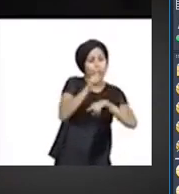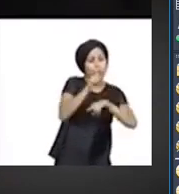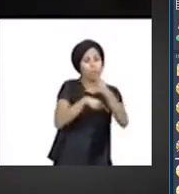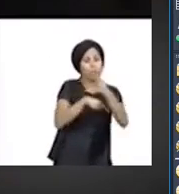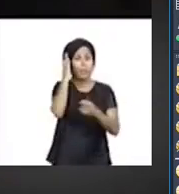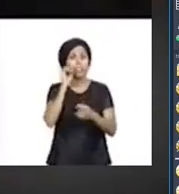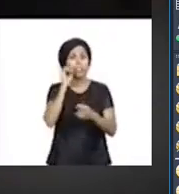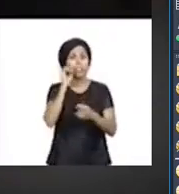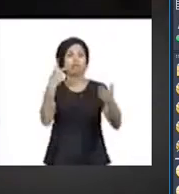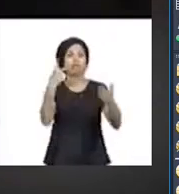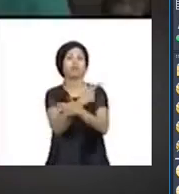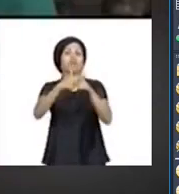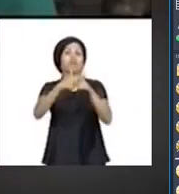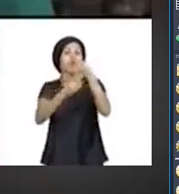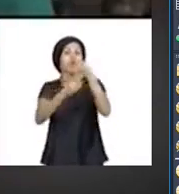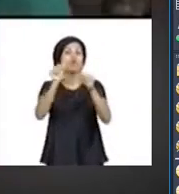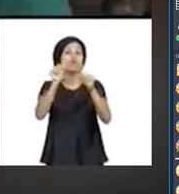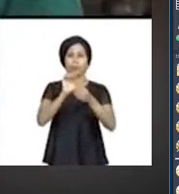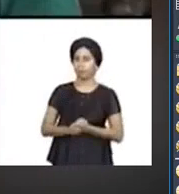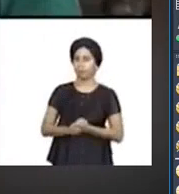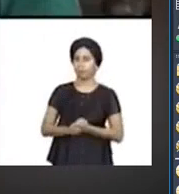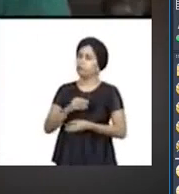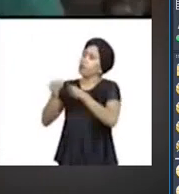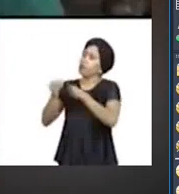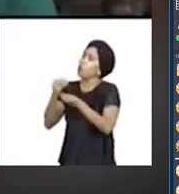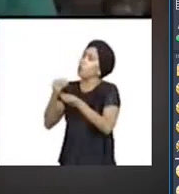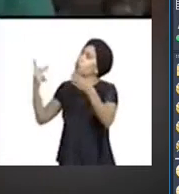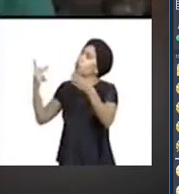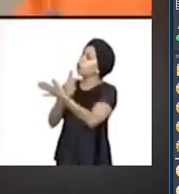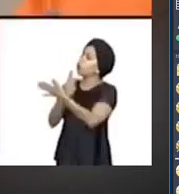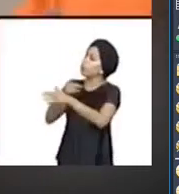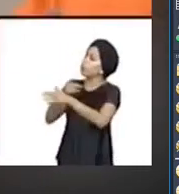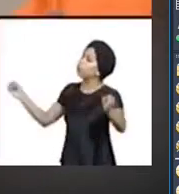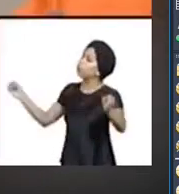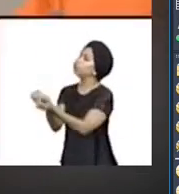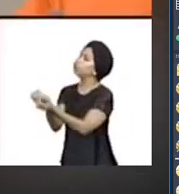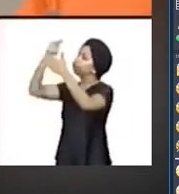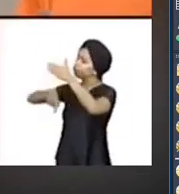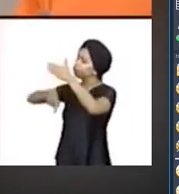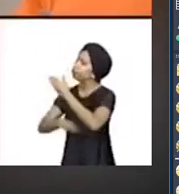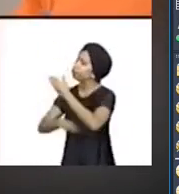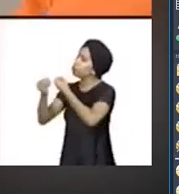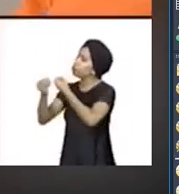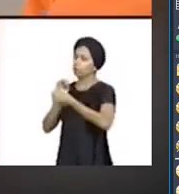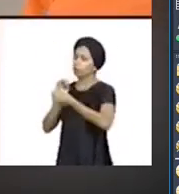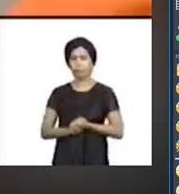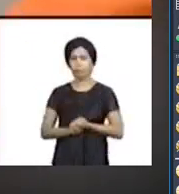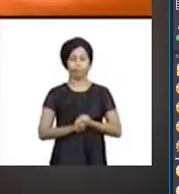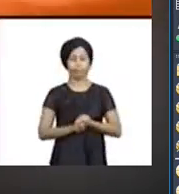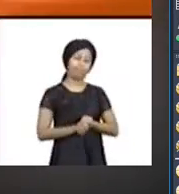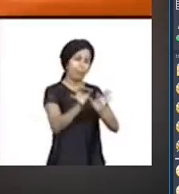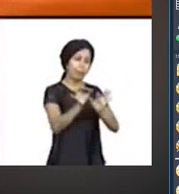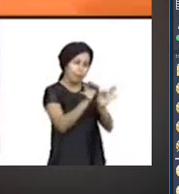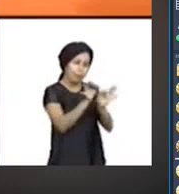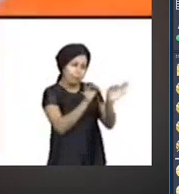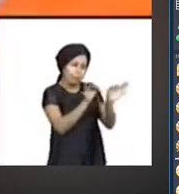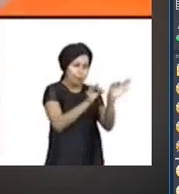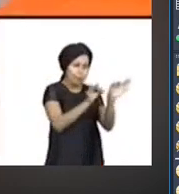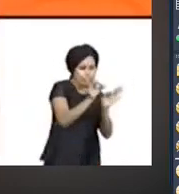vai nos dizer como fazer isso. Como funciona a detonação numa mina subterrânea? A elaboração do plano de fogo precisa ser bem